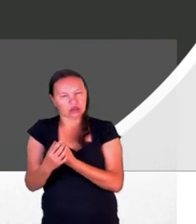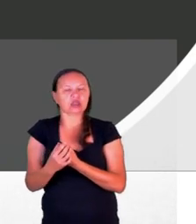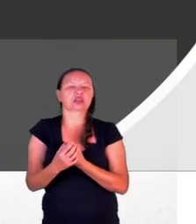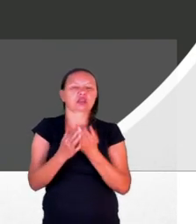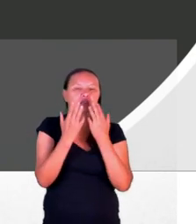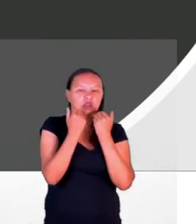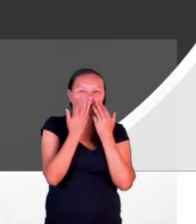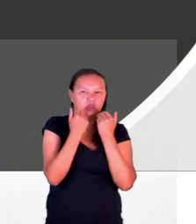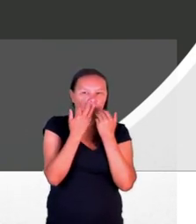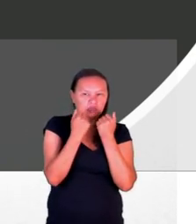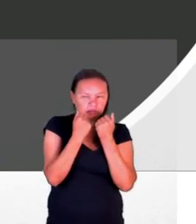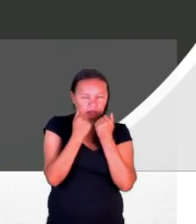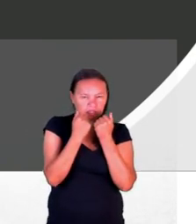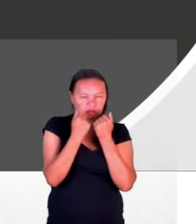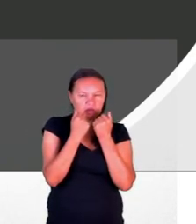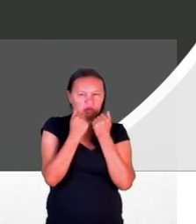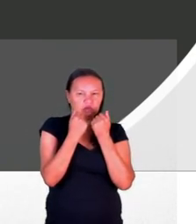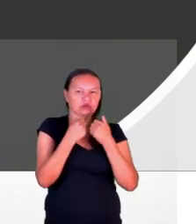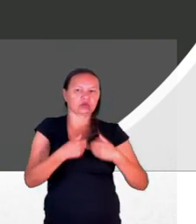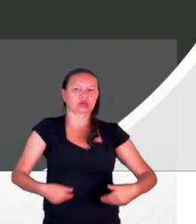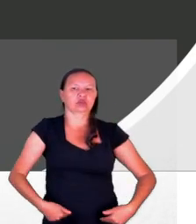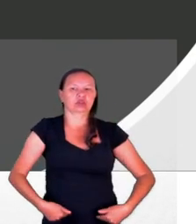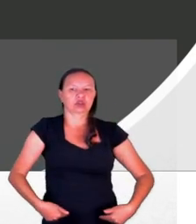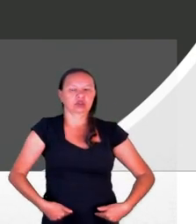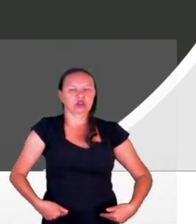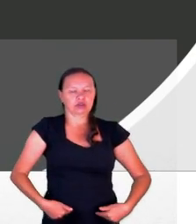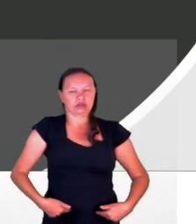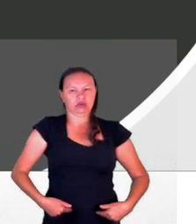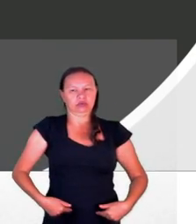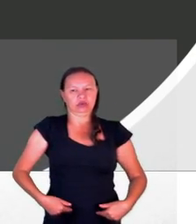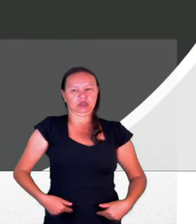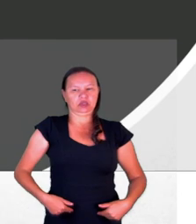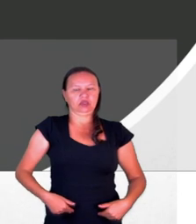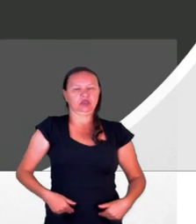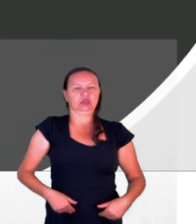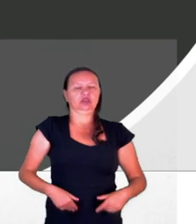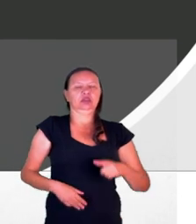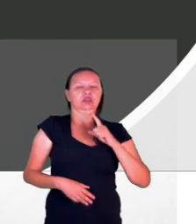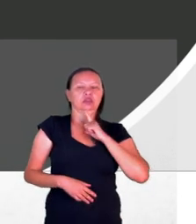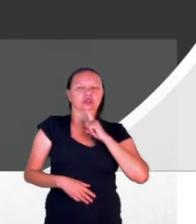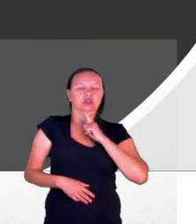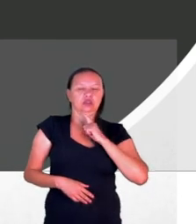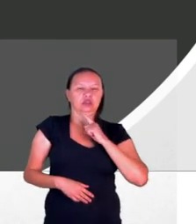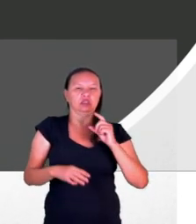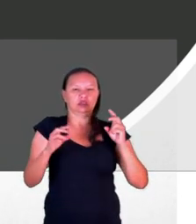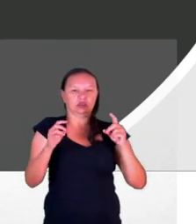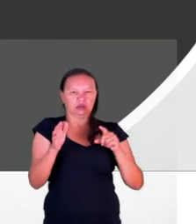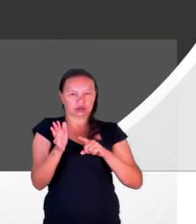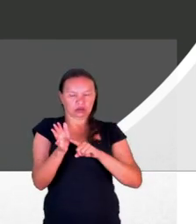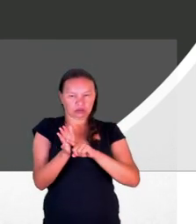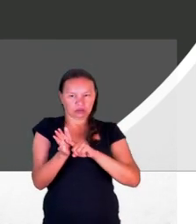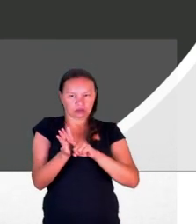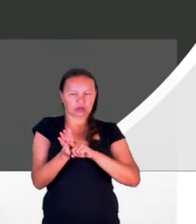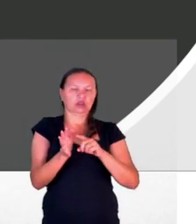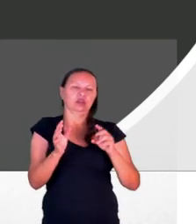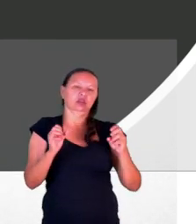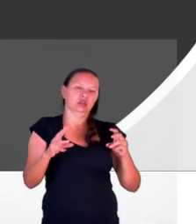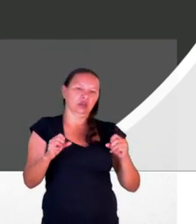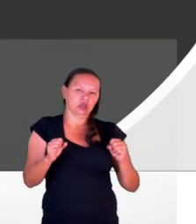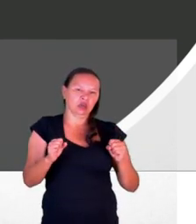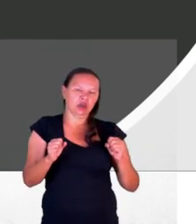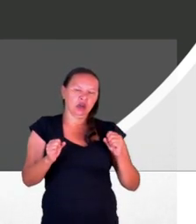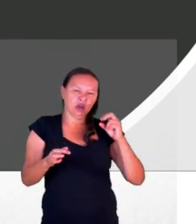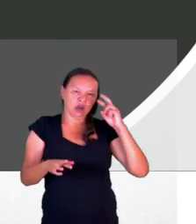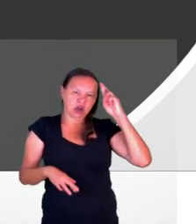orientação geral número 12 do comitê cedesc item 15 a outra obrigação esta